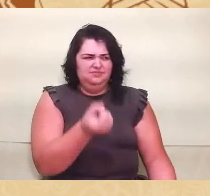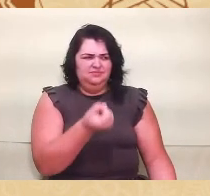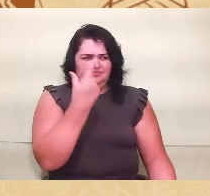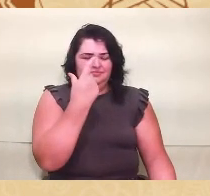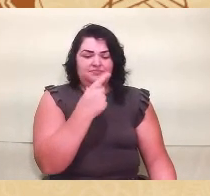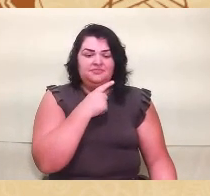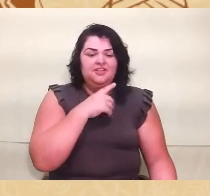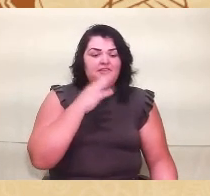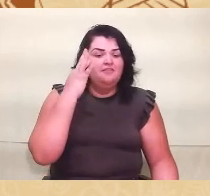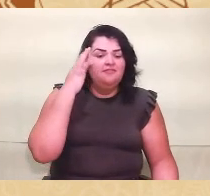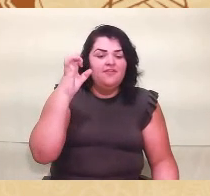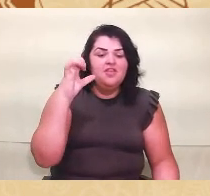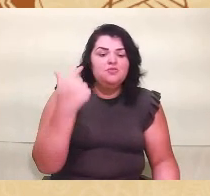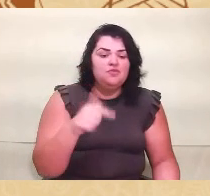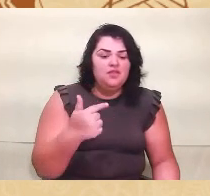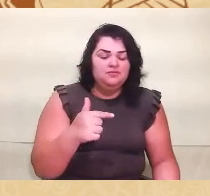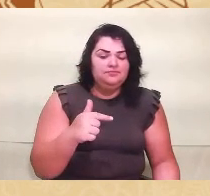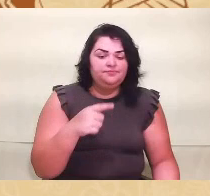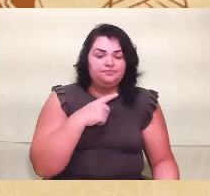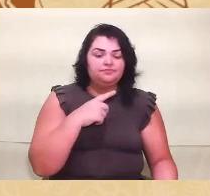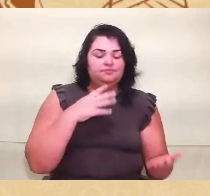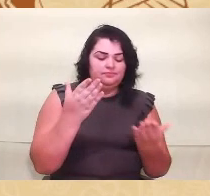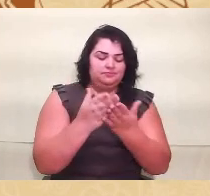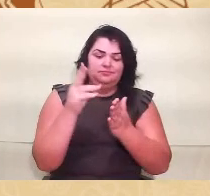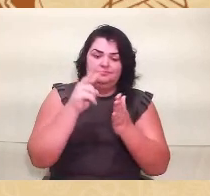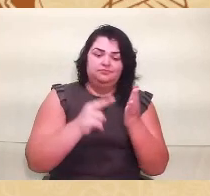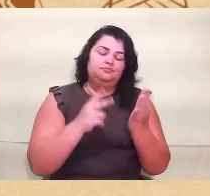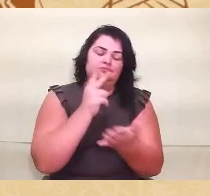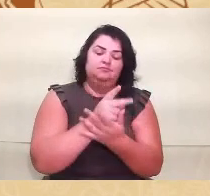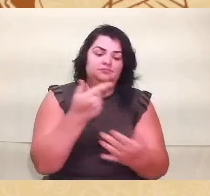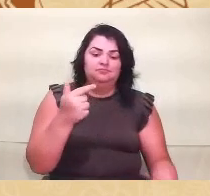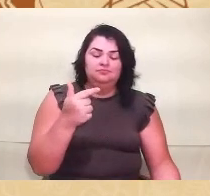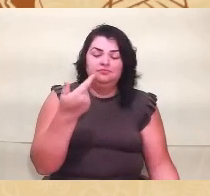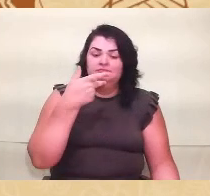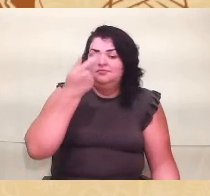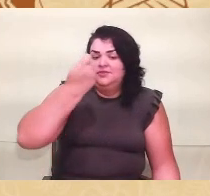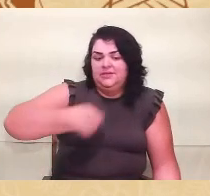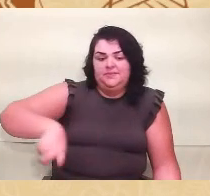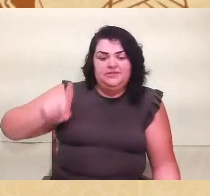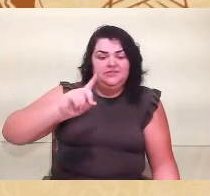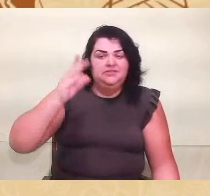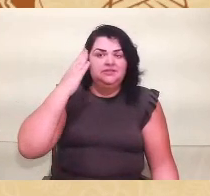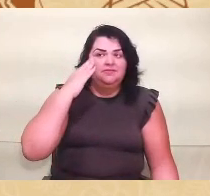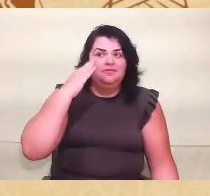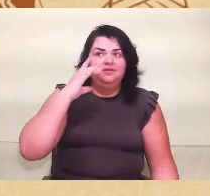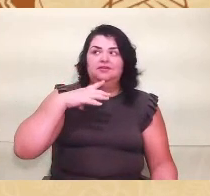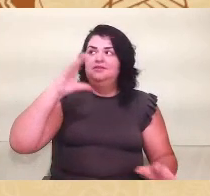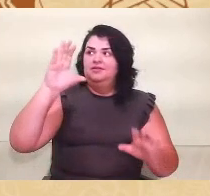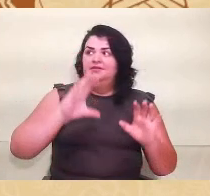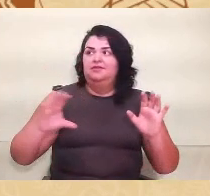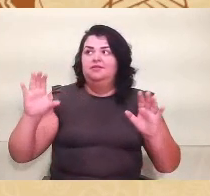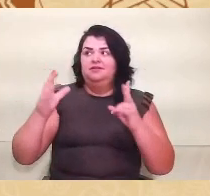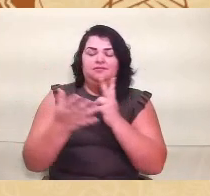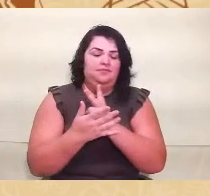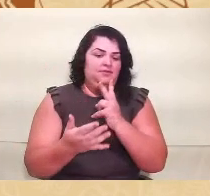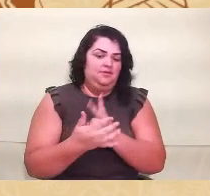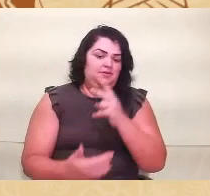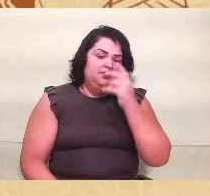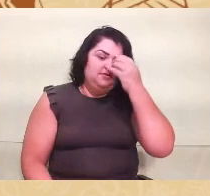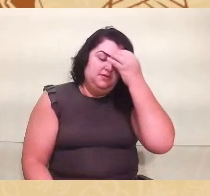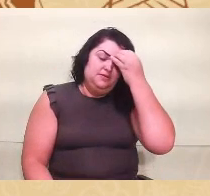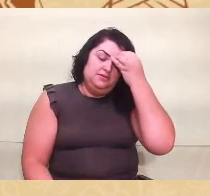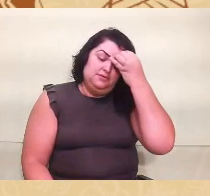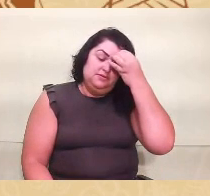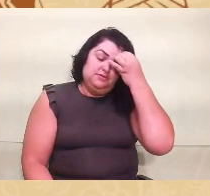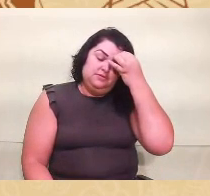fé, nem lei, nem rei. Tá vendo? A gente não precisa ler Bakunin ou ler Karl Marx, porque naturalmente